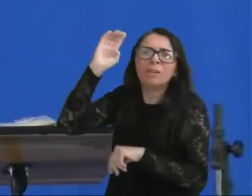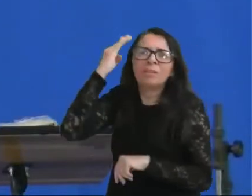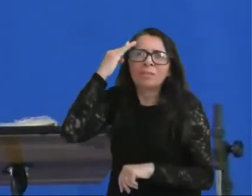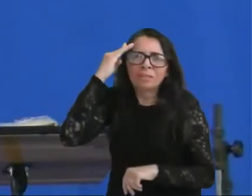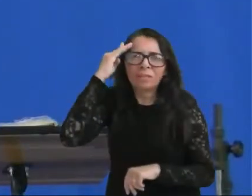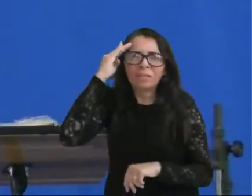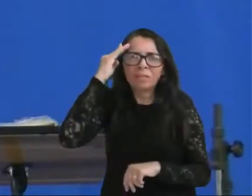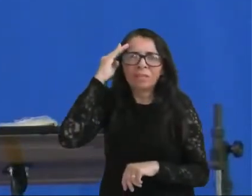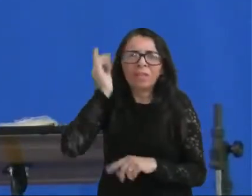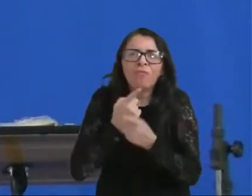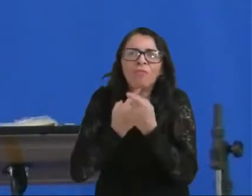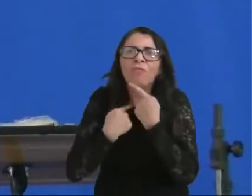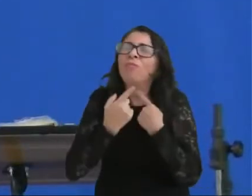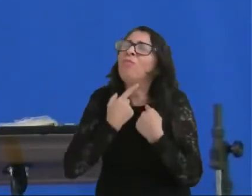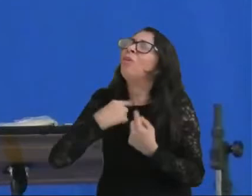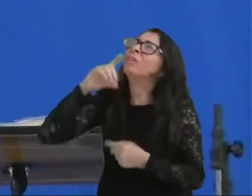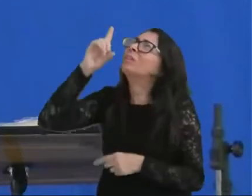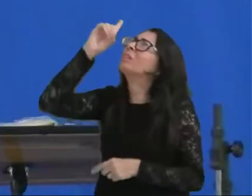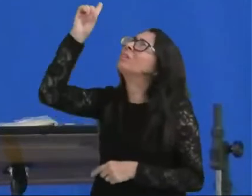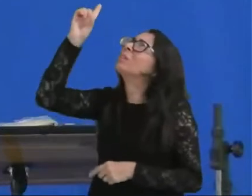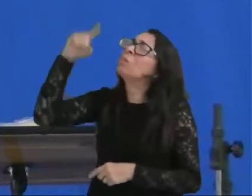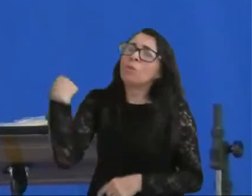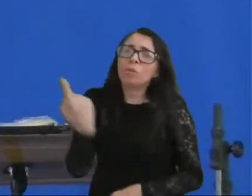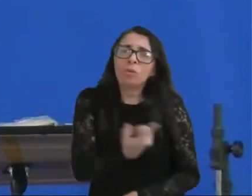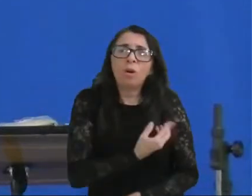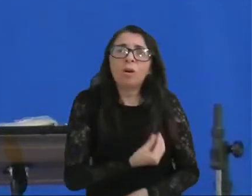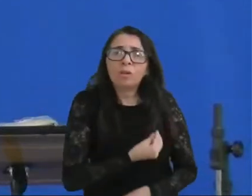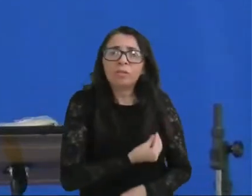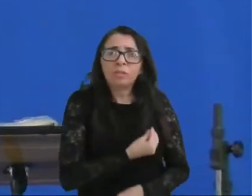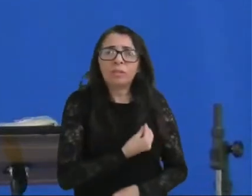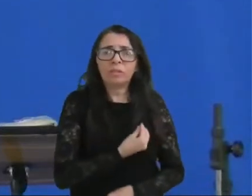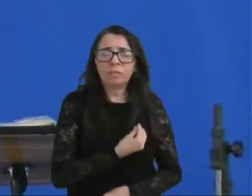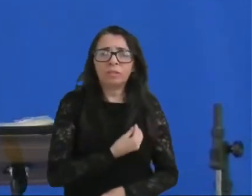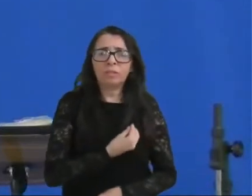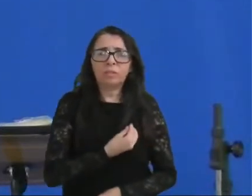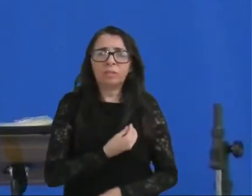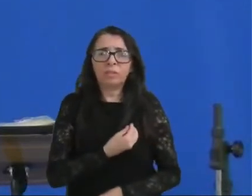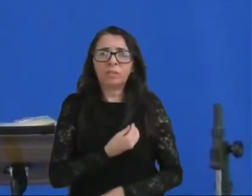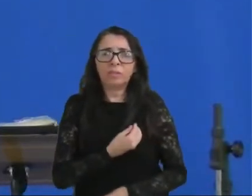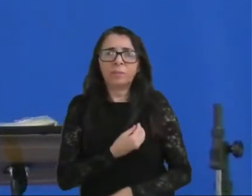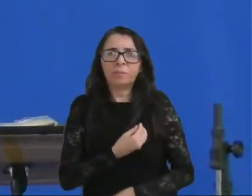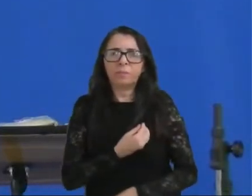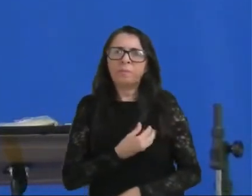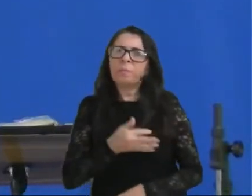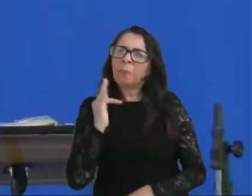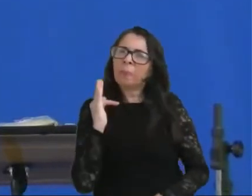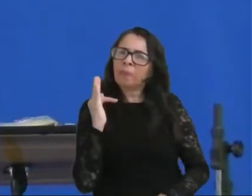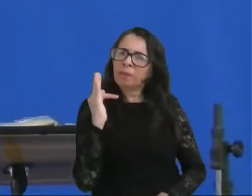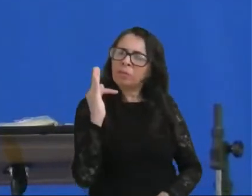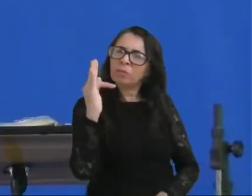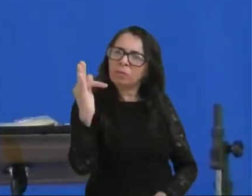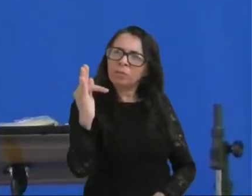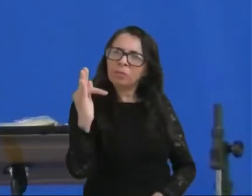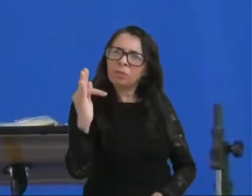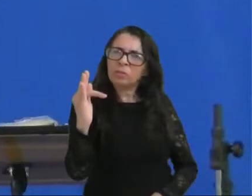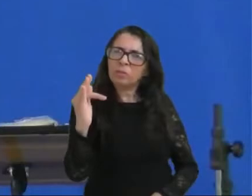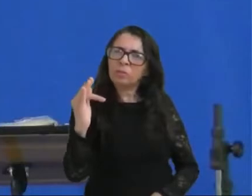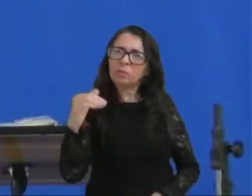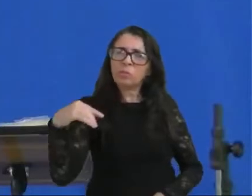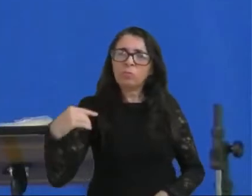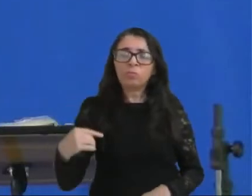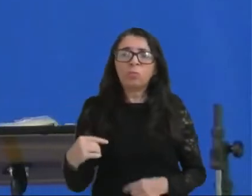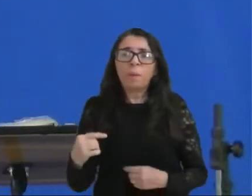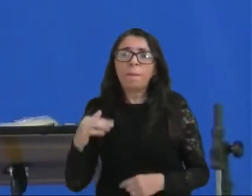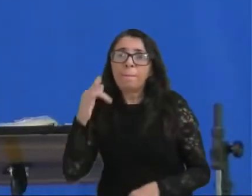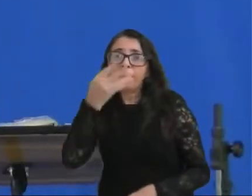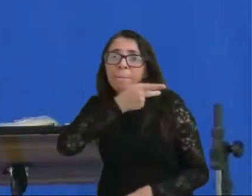que nos persegue para tentar tirar o nosso foco. A igreja, com todas as perseguições que estavam